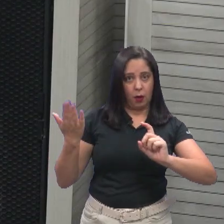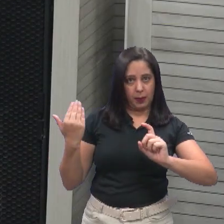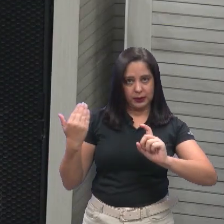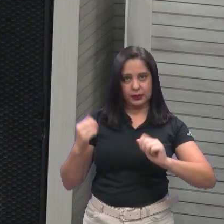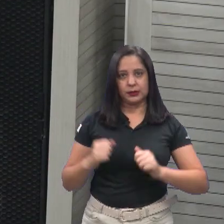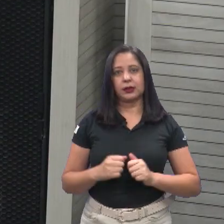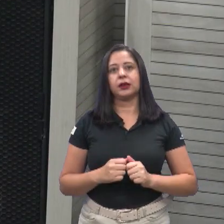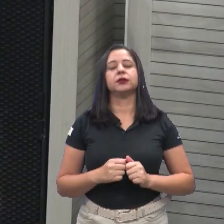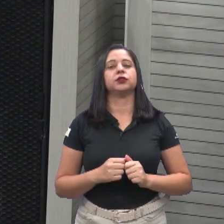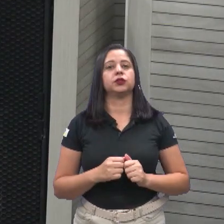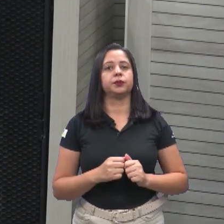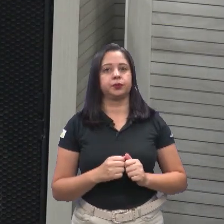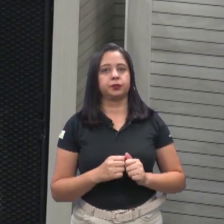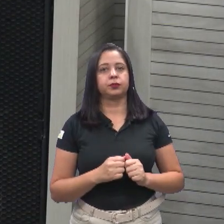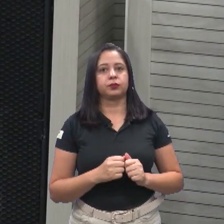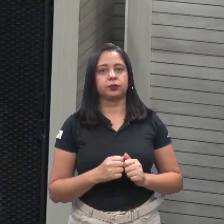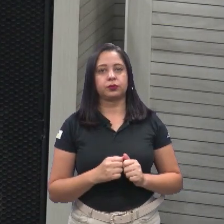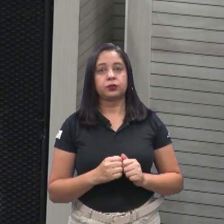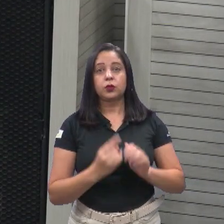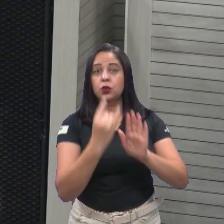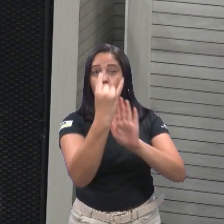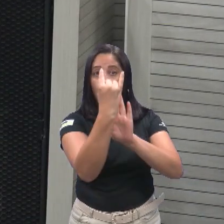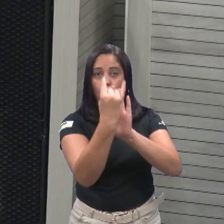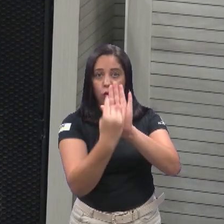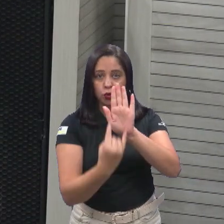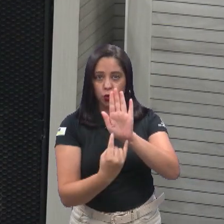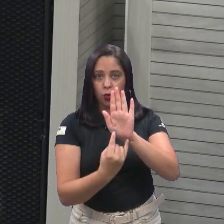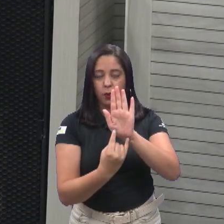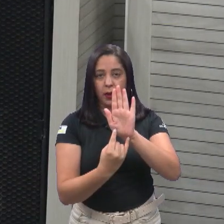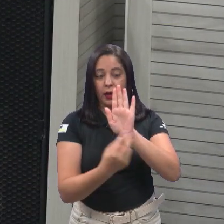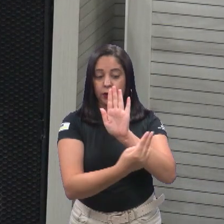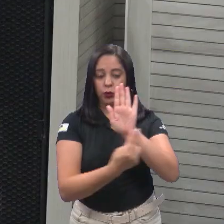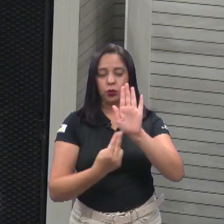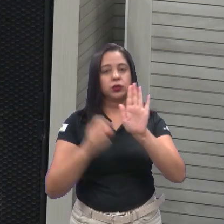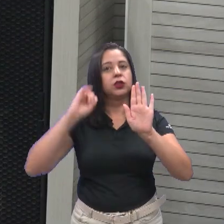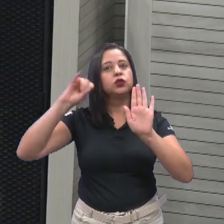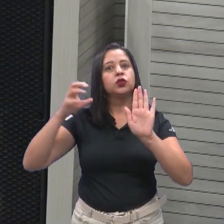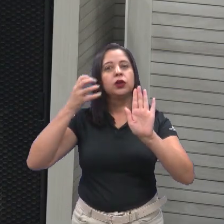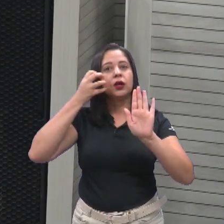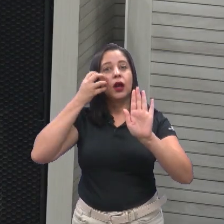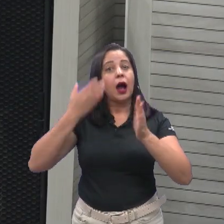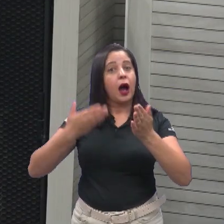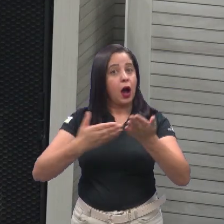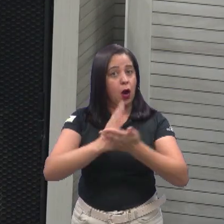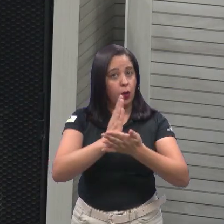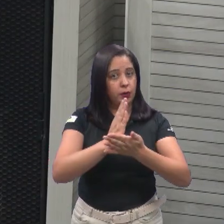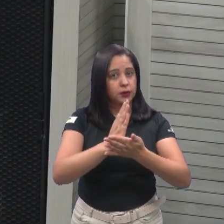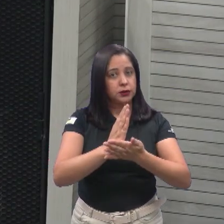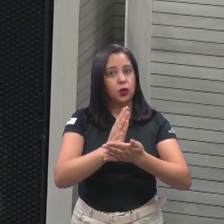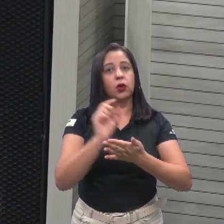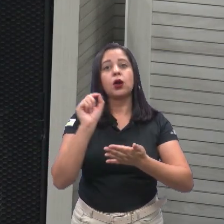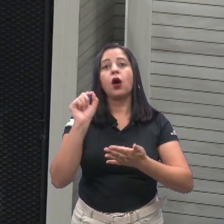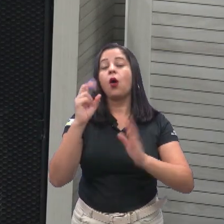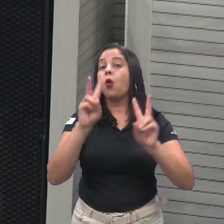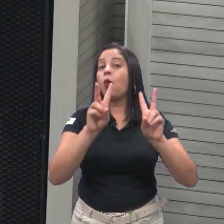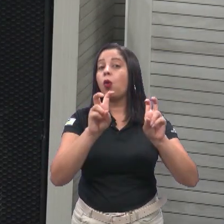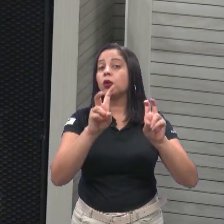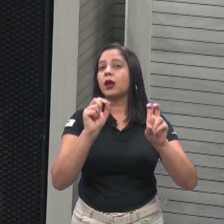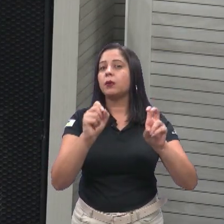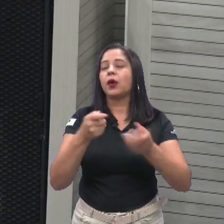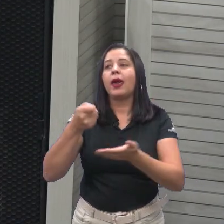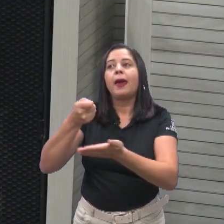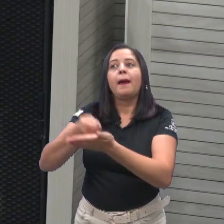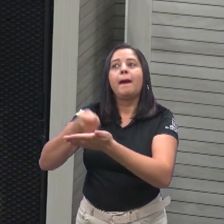por unanimidade o requerimento da vereadora Juliana Fraga, nós cobrando o prefeito sobre a situação dos